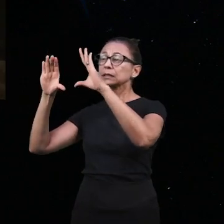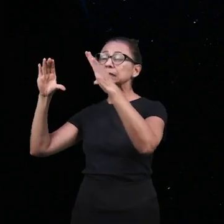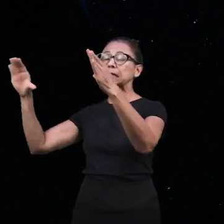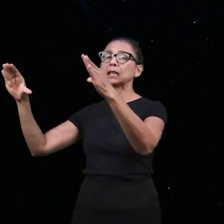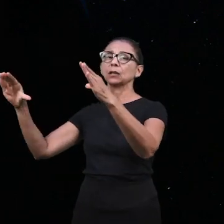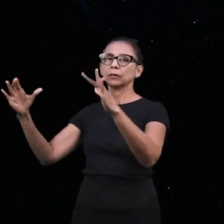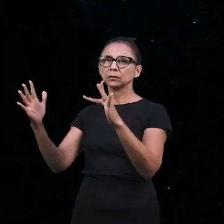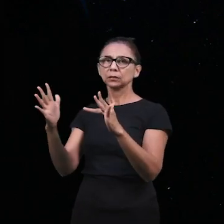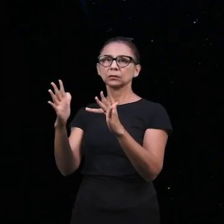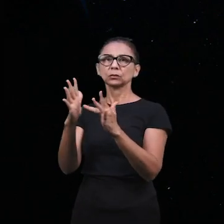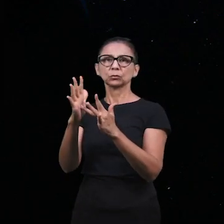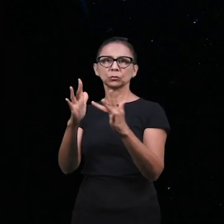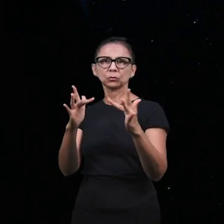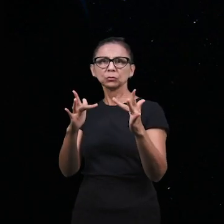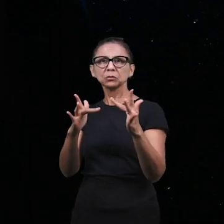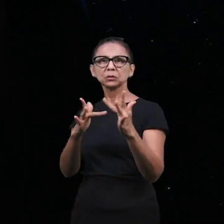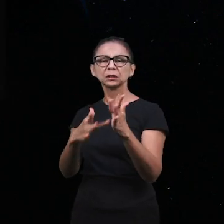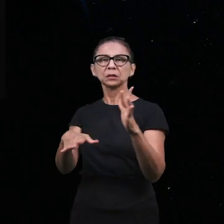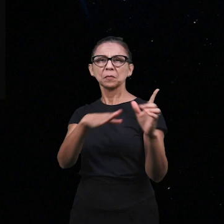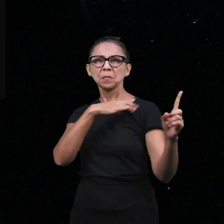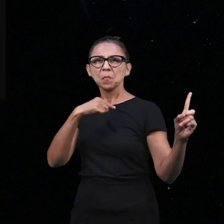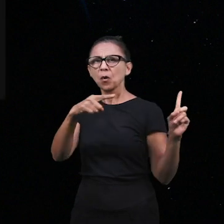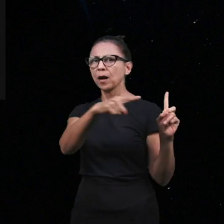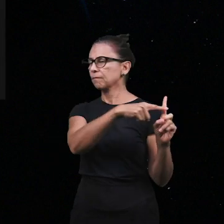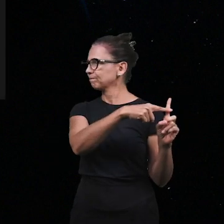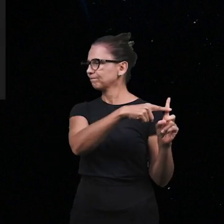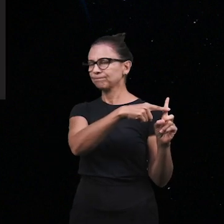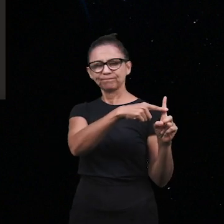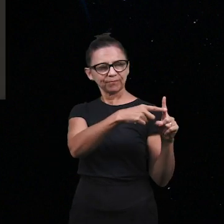luz. Venceu a morte,